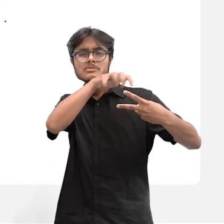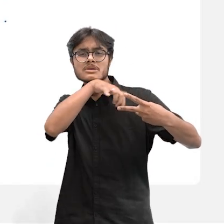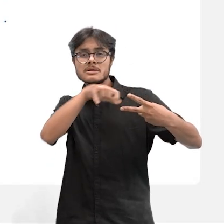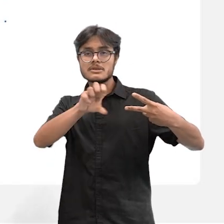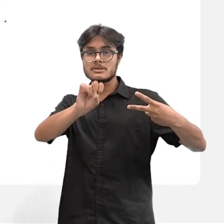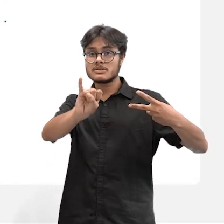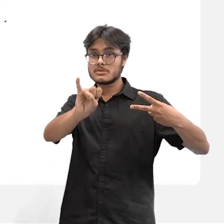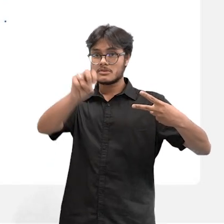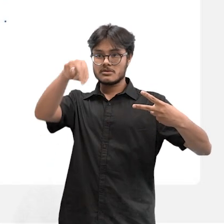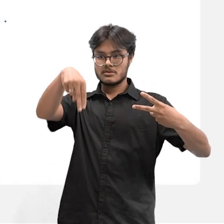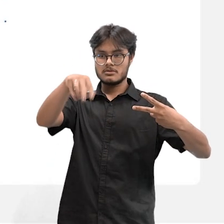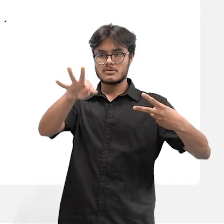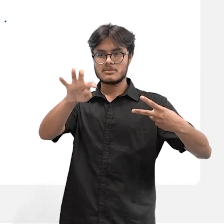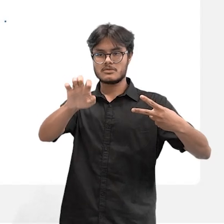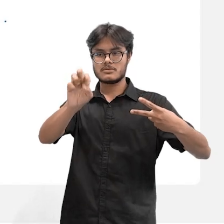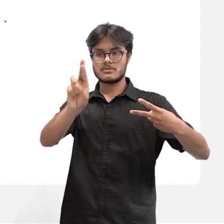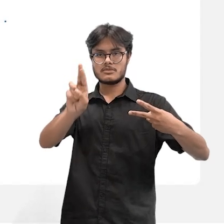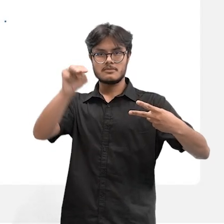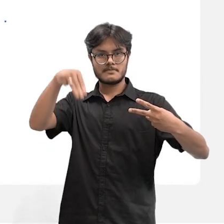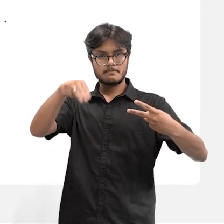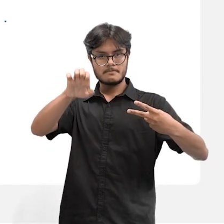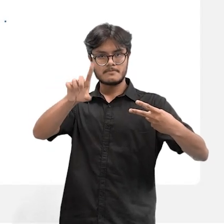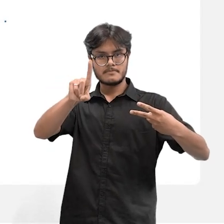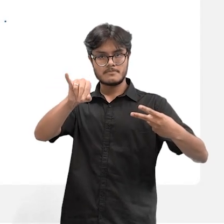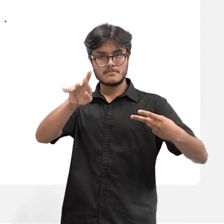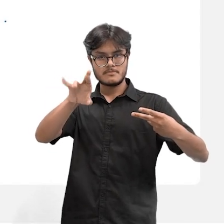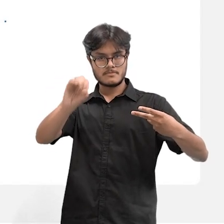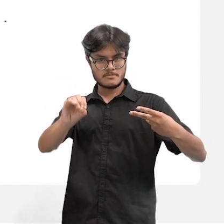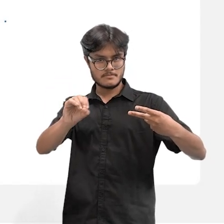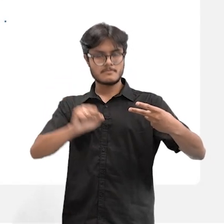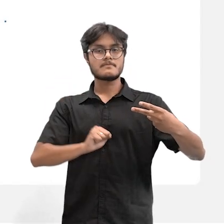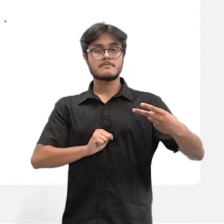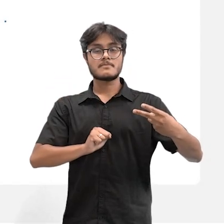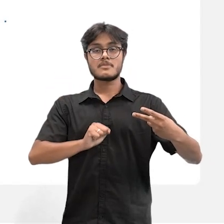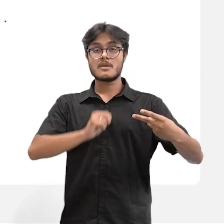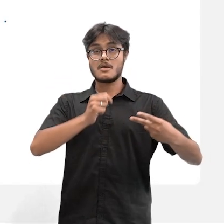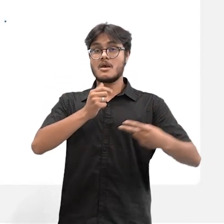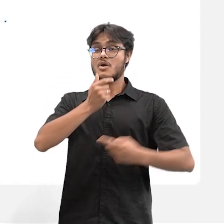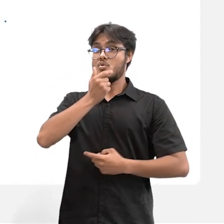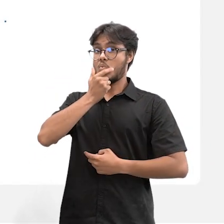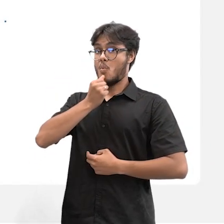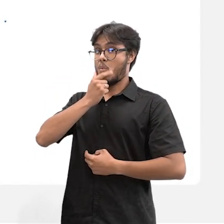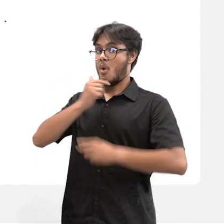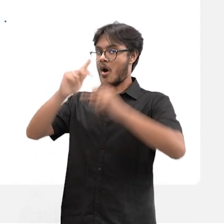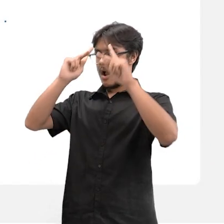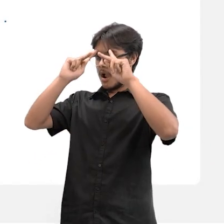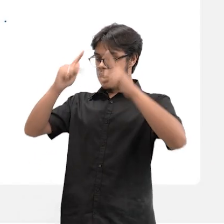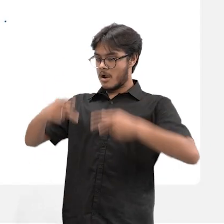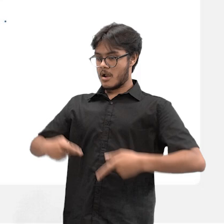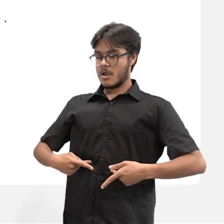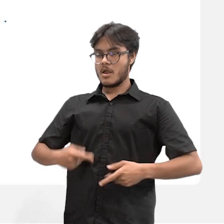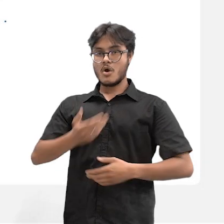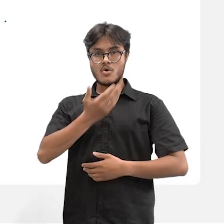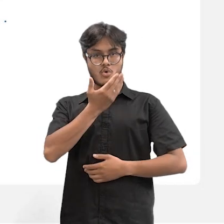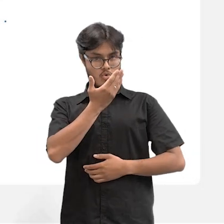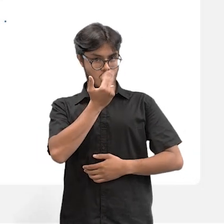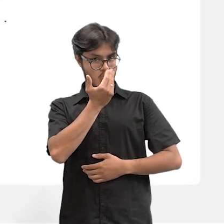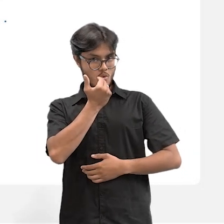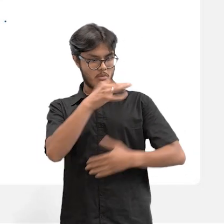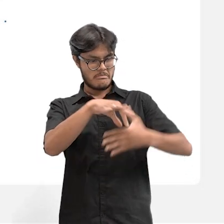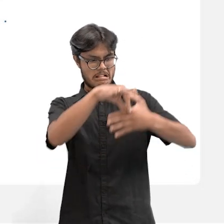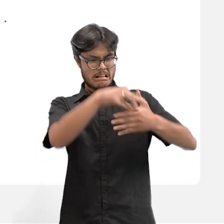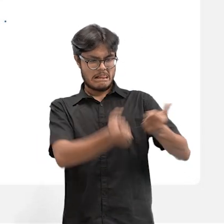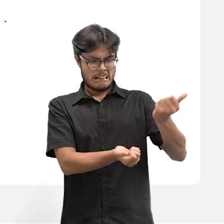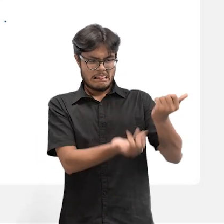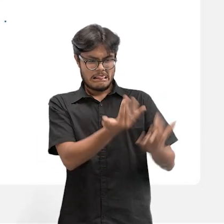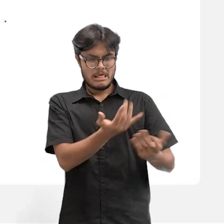os dois têm cisticercose. E quando o ser humano come carne mal cozida, mal assada